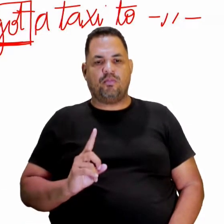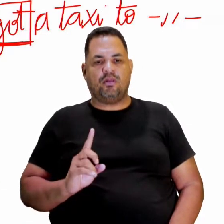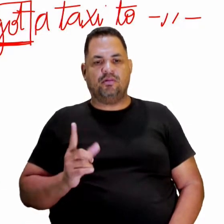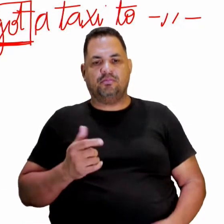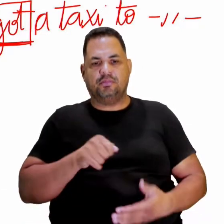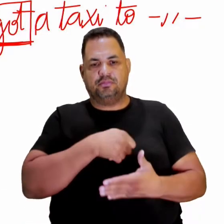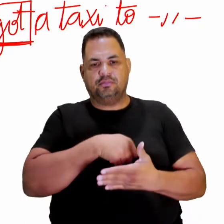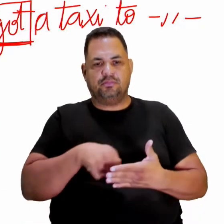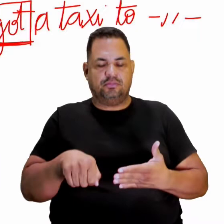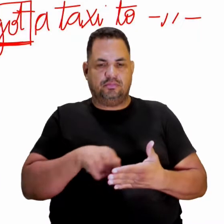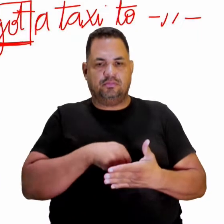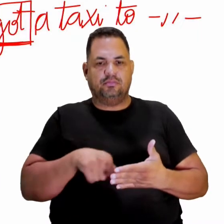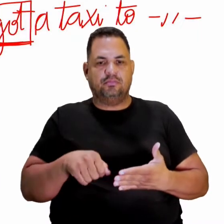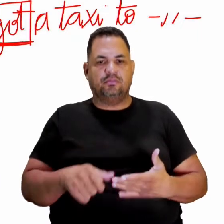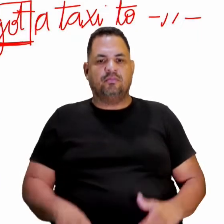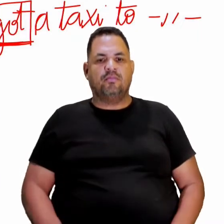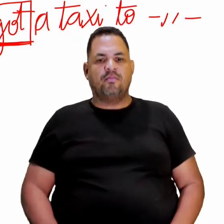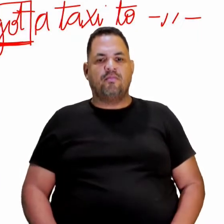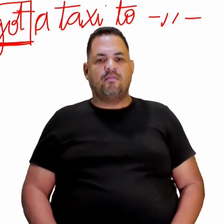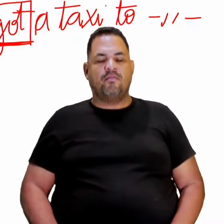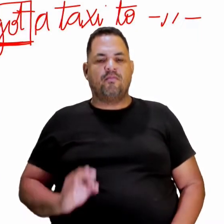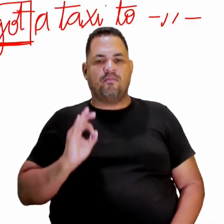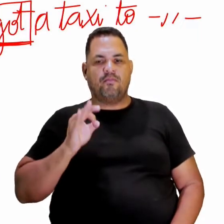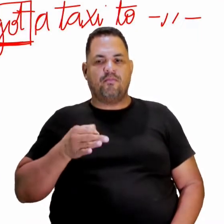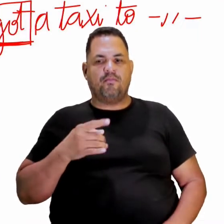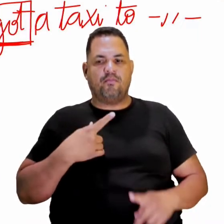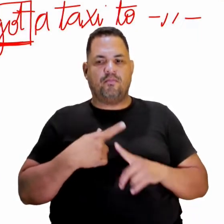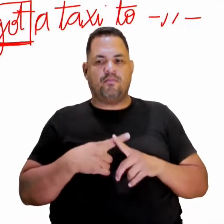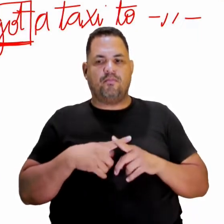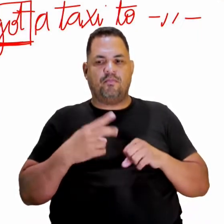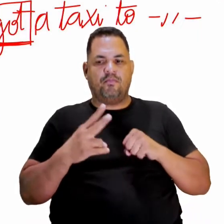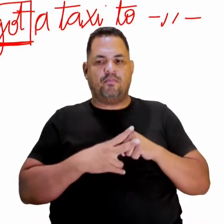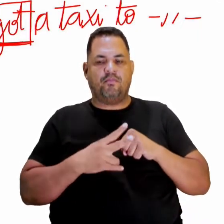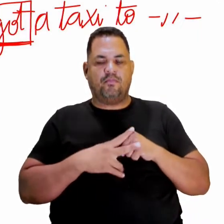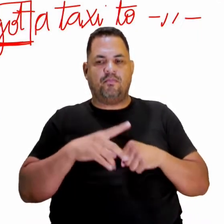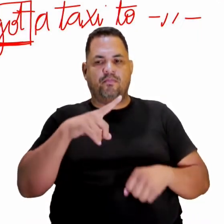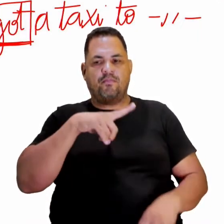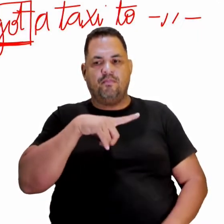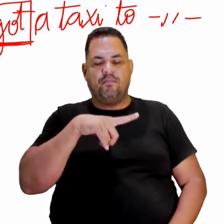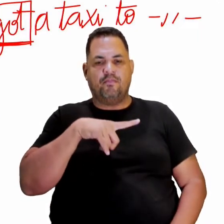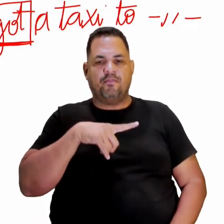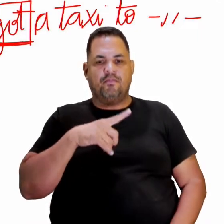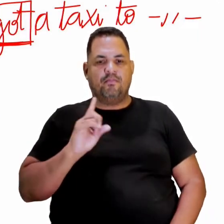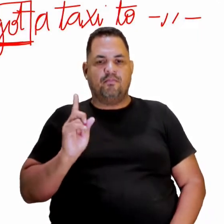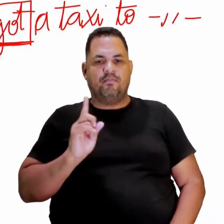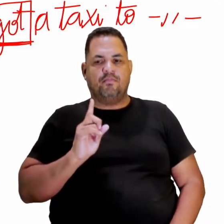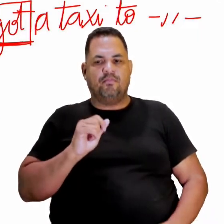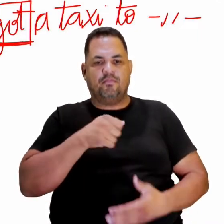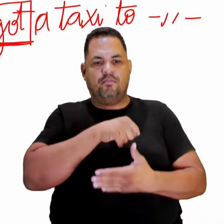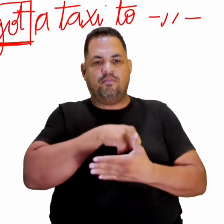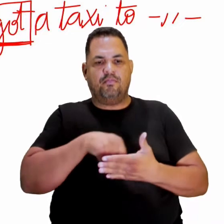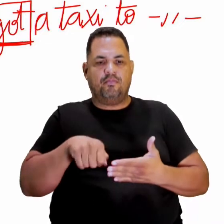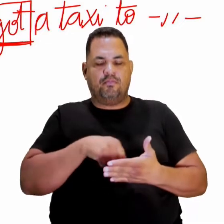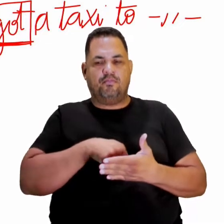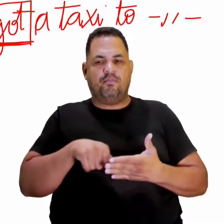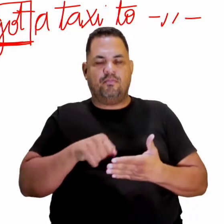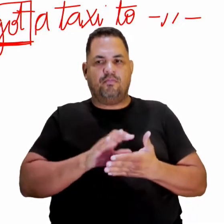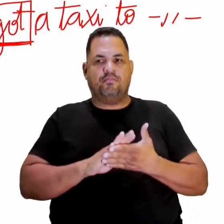você escrever we didn't stay, certo? Porque esse verbo existe, só que você não vai